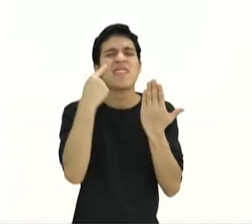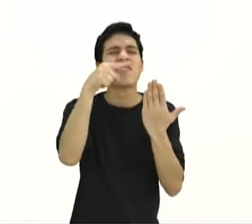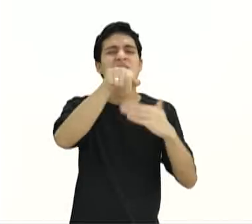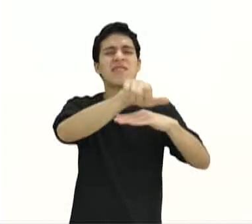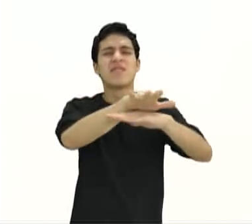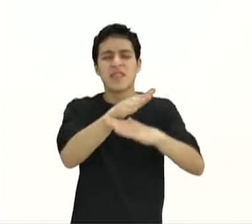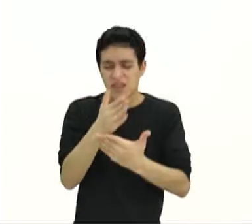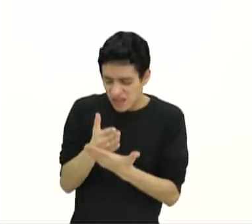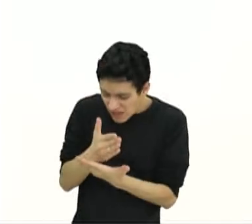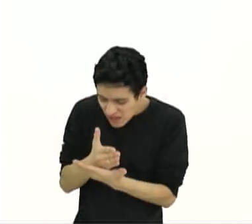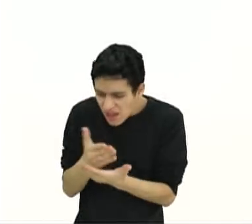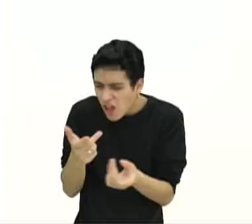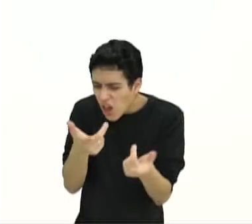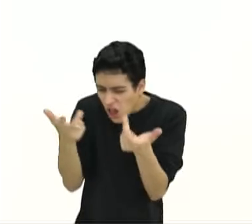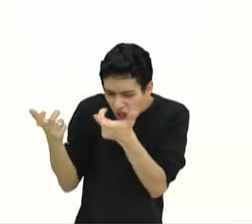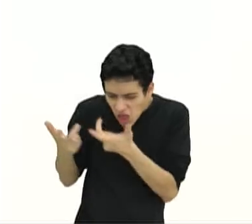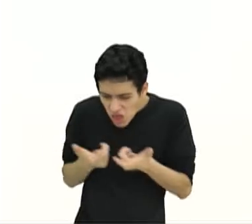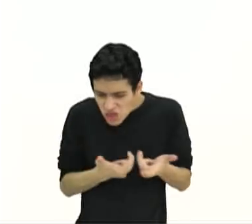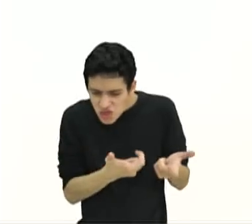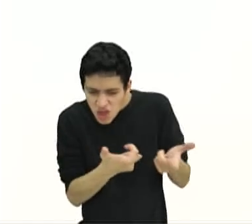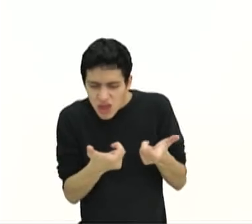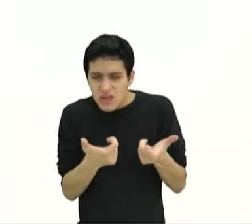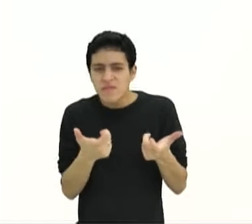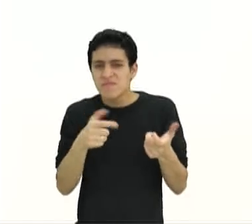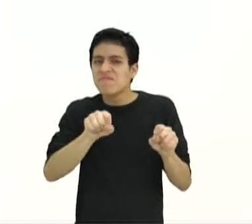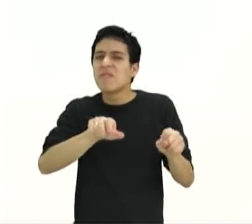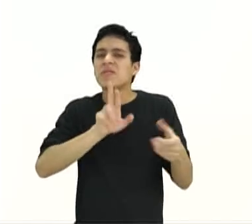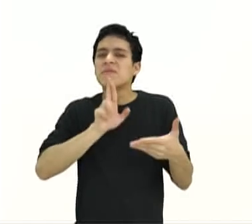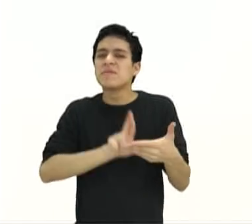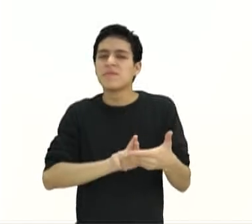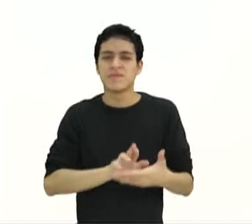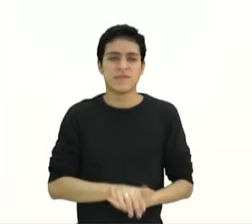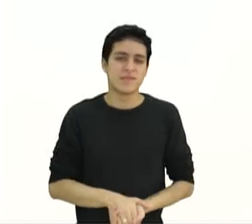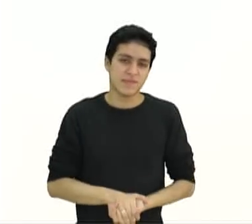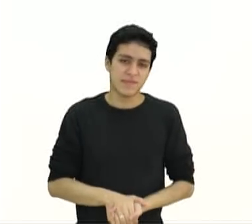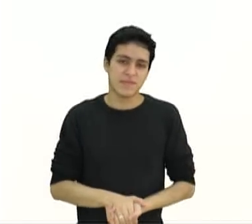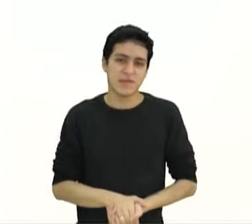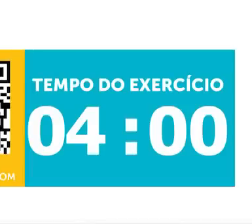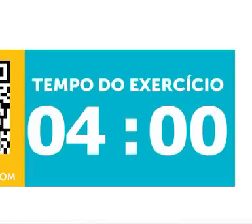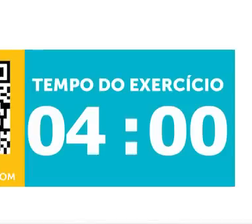filmes, livros e games? Pode responder.